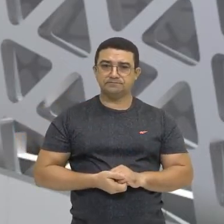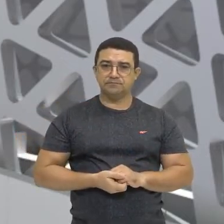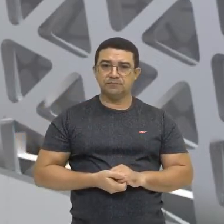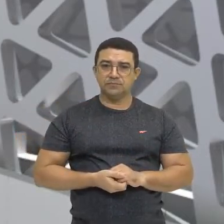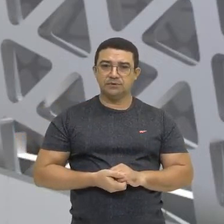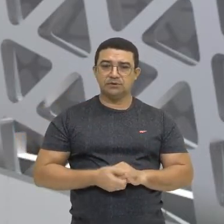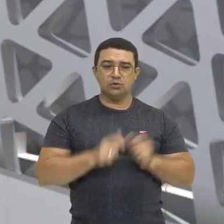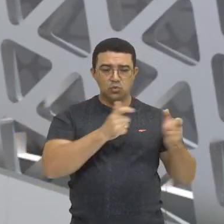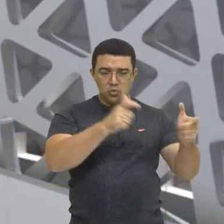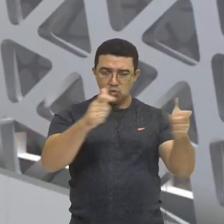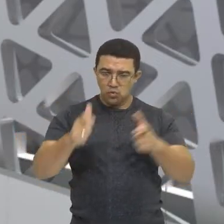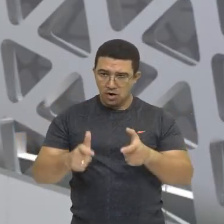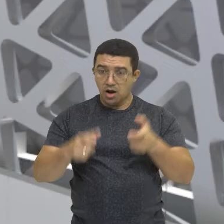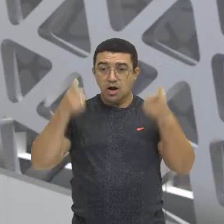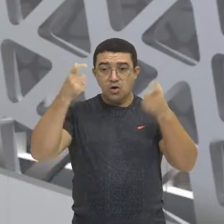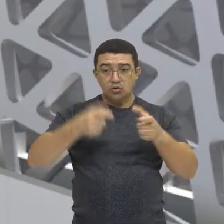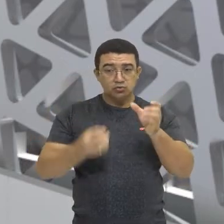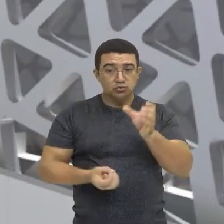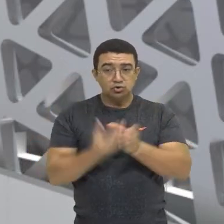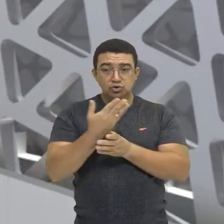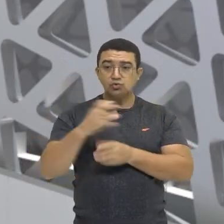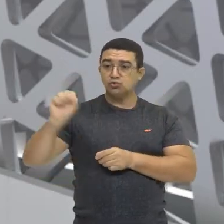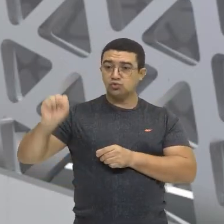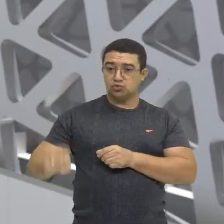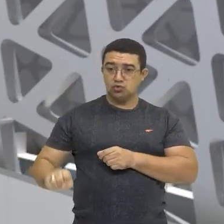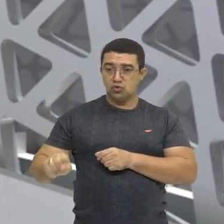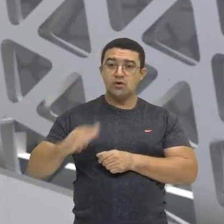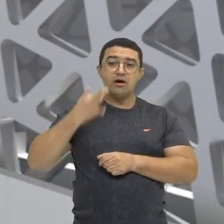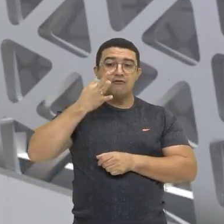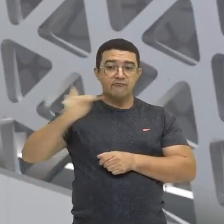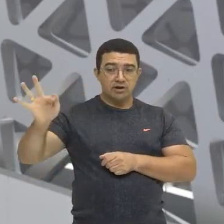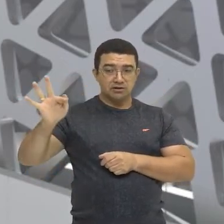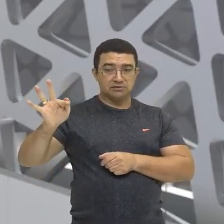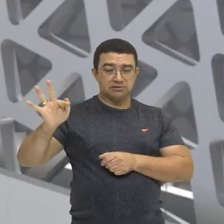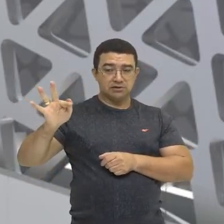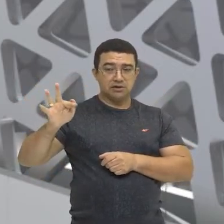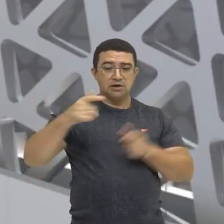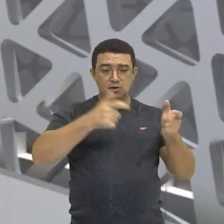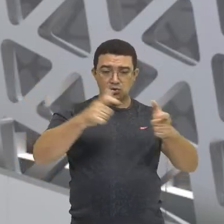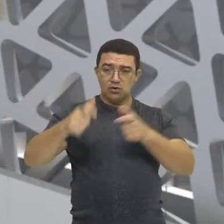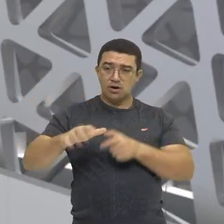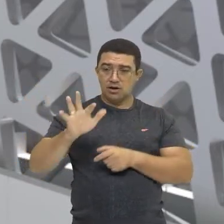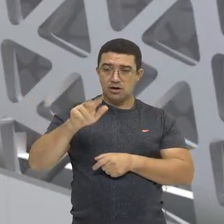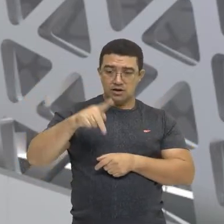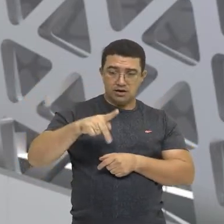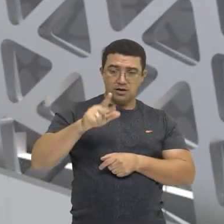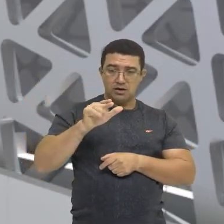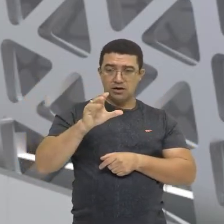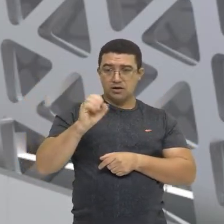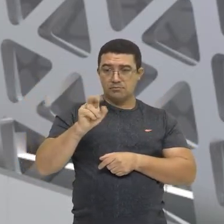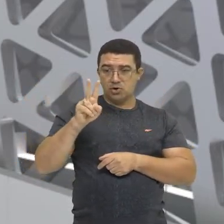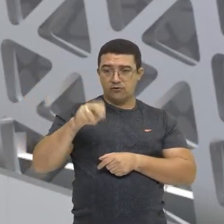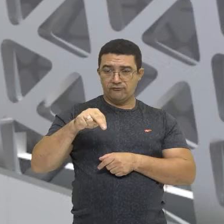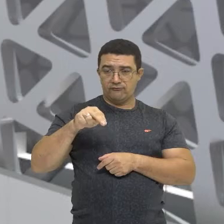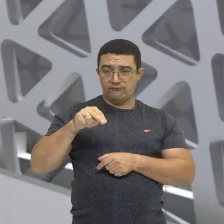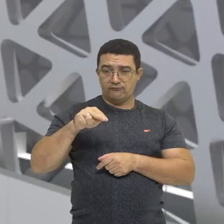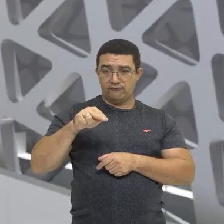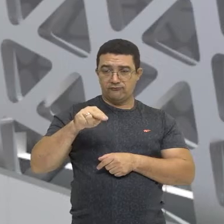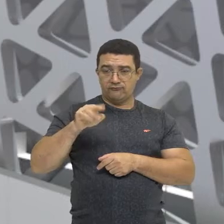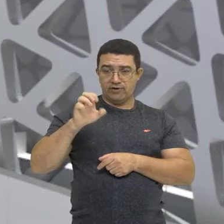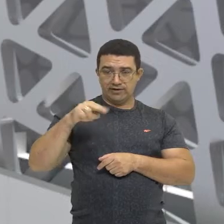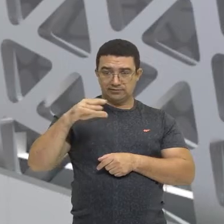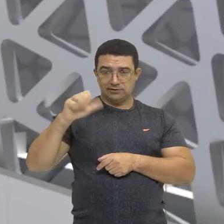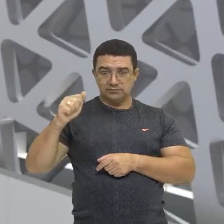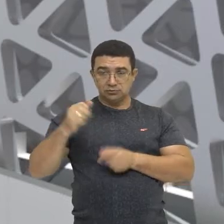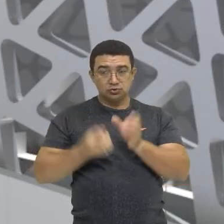seu lugar de origem lá no sul da França, na região da Provença, no século XI, e que corresponde à Idade Média. Ele surge lá na